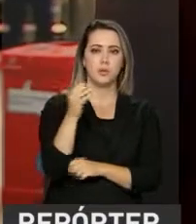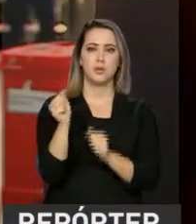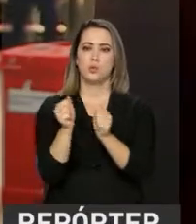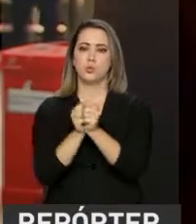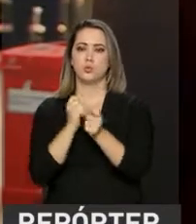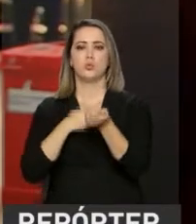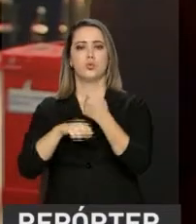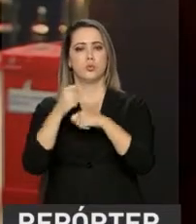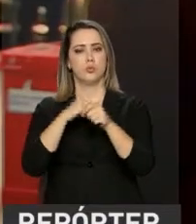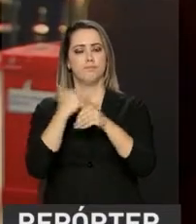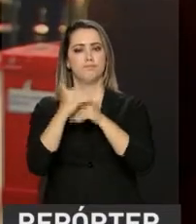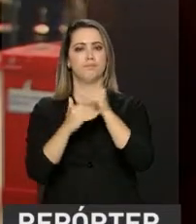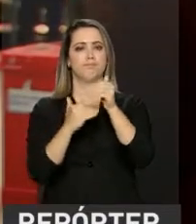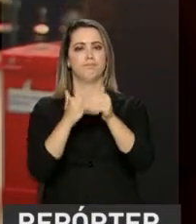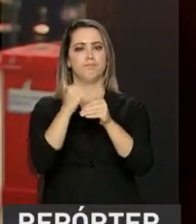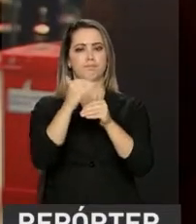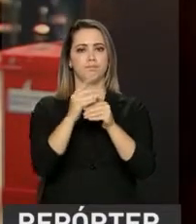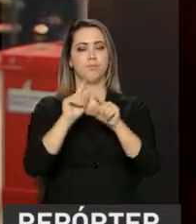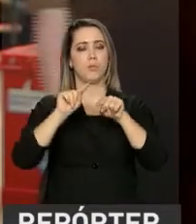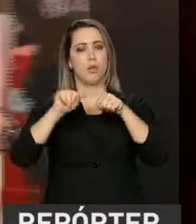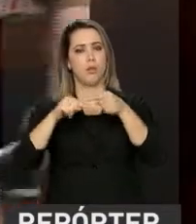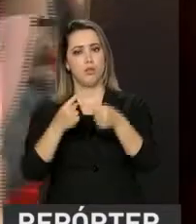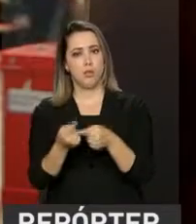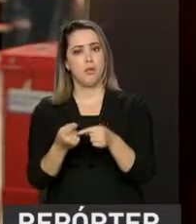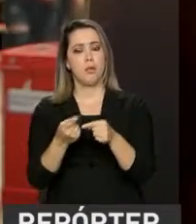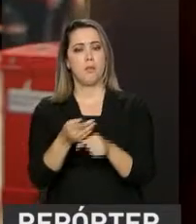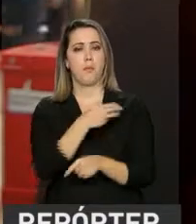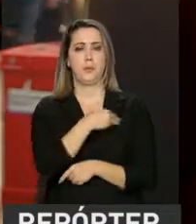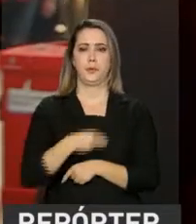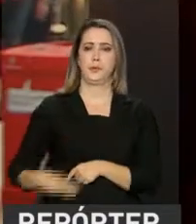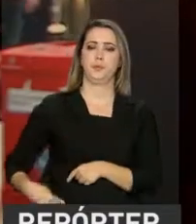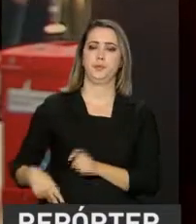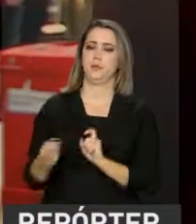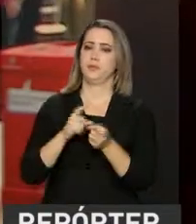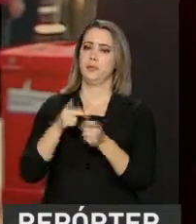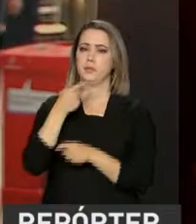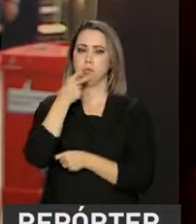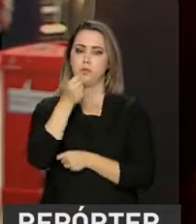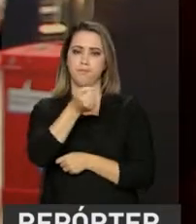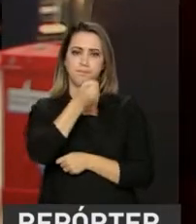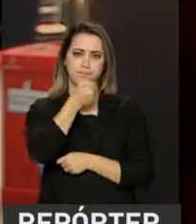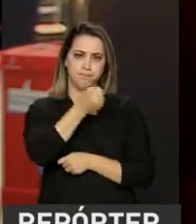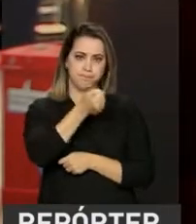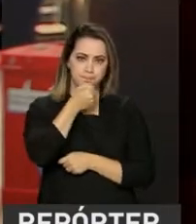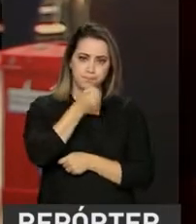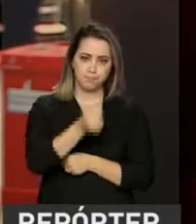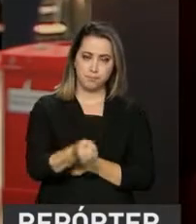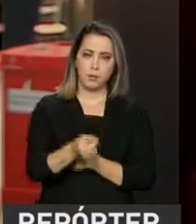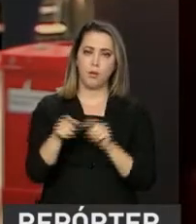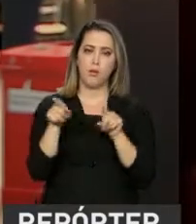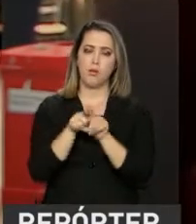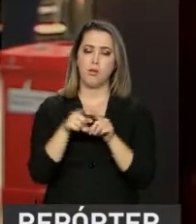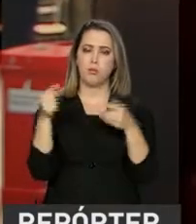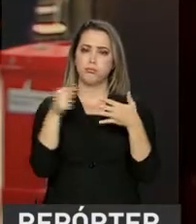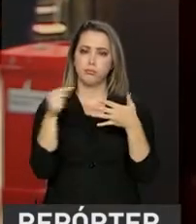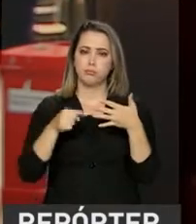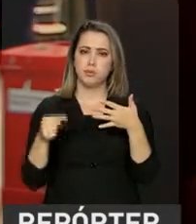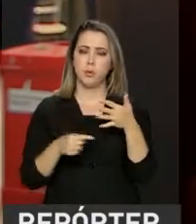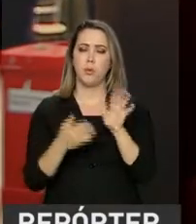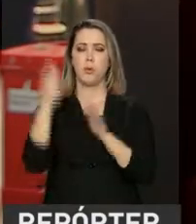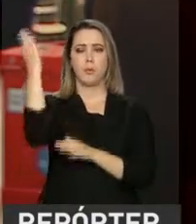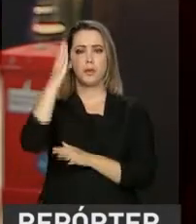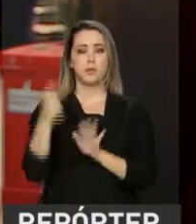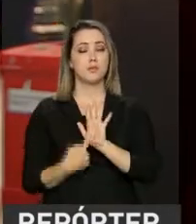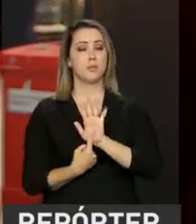encerramento da cúpula, o ministro da Fazenda, Henrique Meirelles, falou com os jornalistas sobre alguns pontos que o Brasil